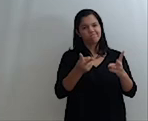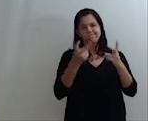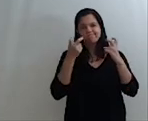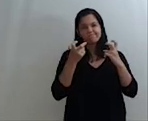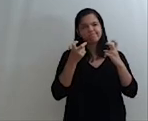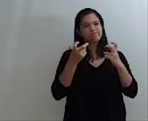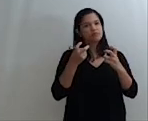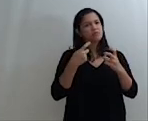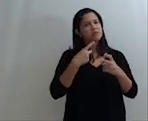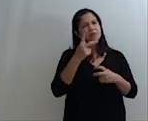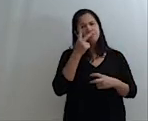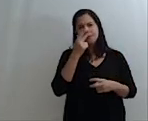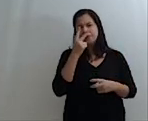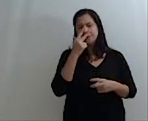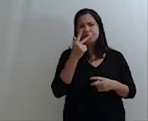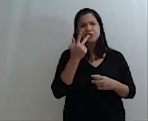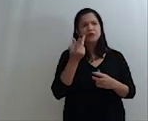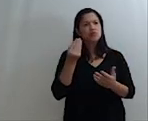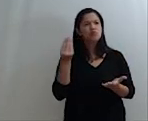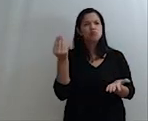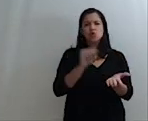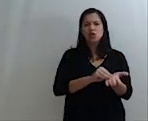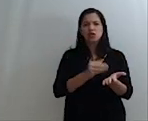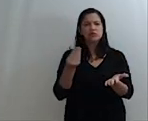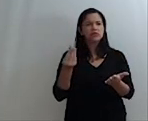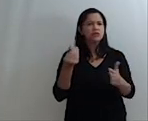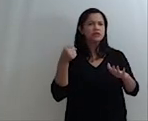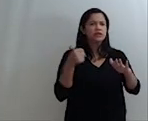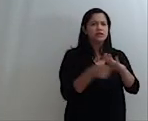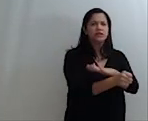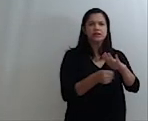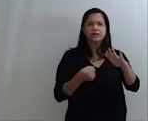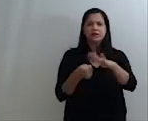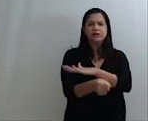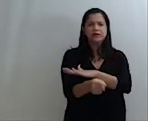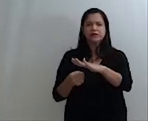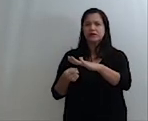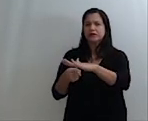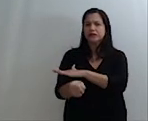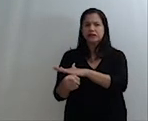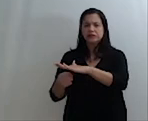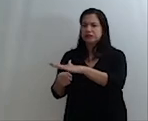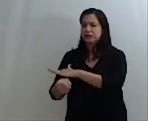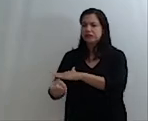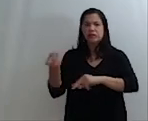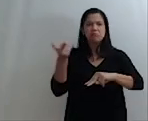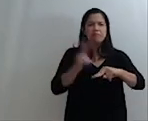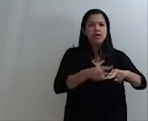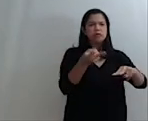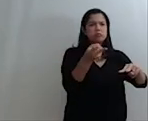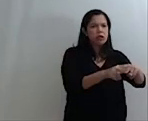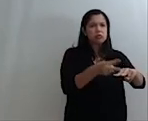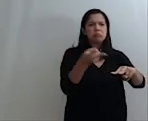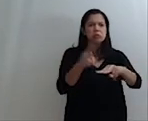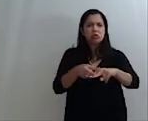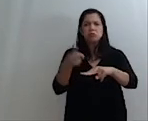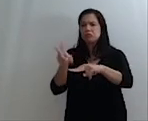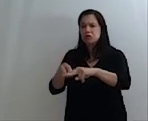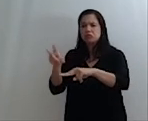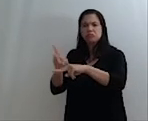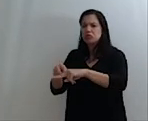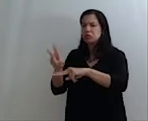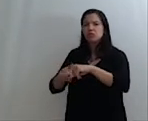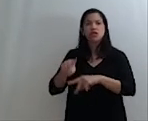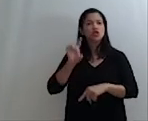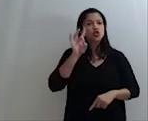infinidade de pessoas presas cumprindo pena Possivelmente eh com base apenas nessa